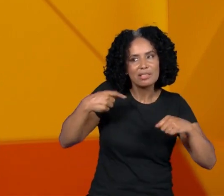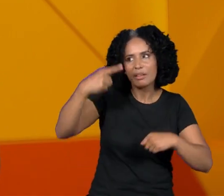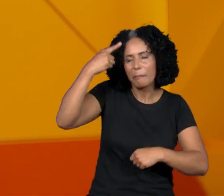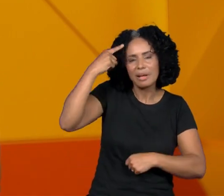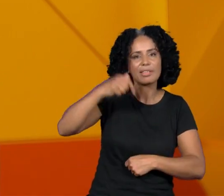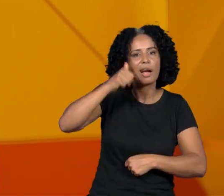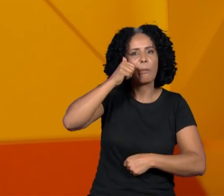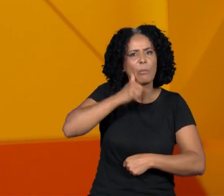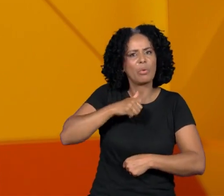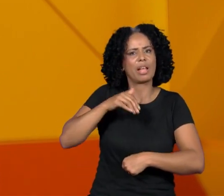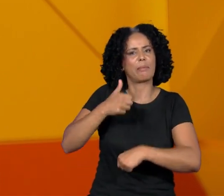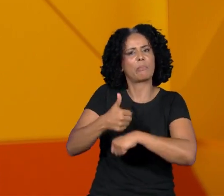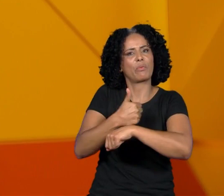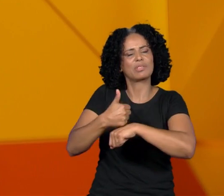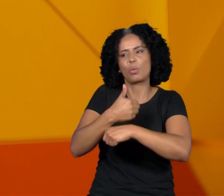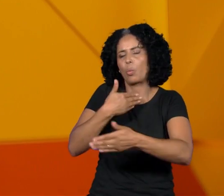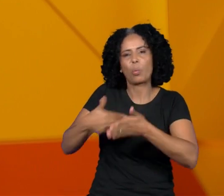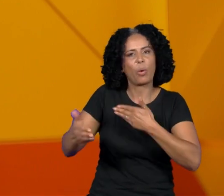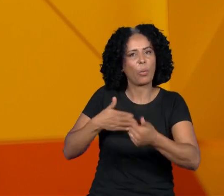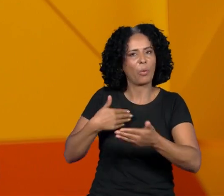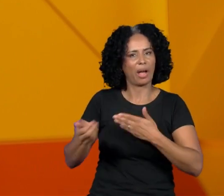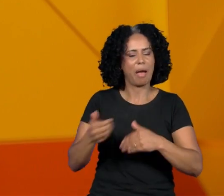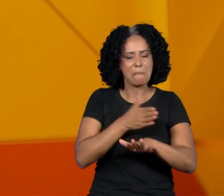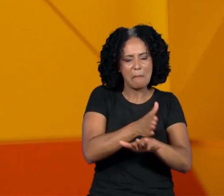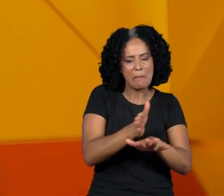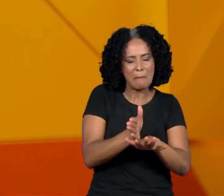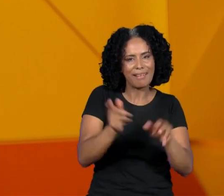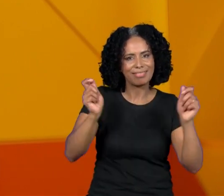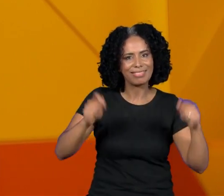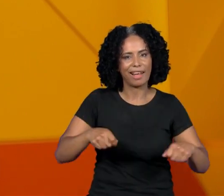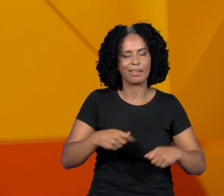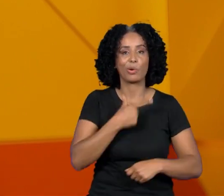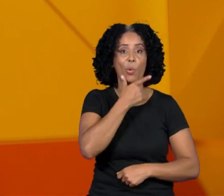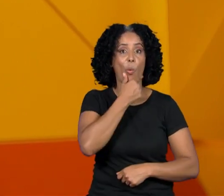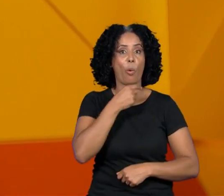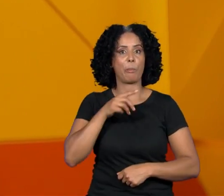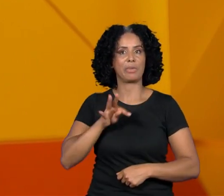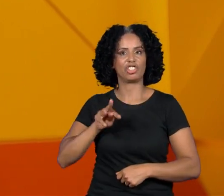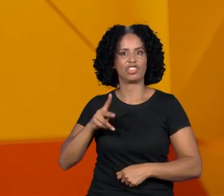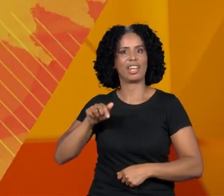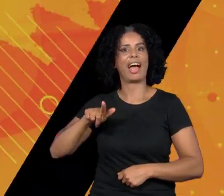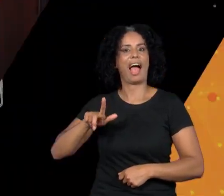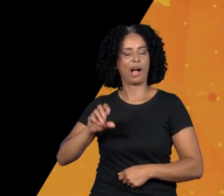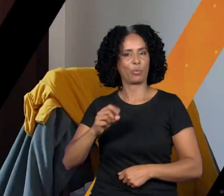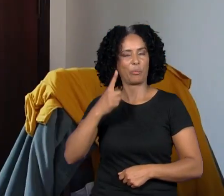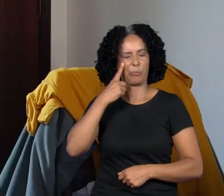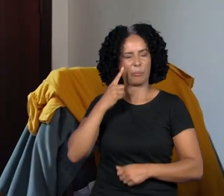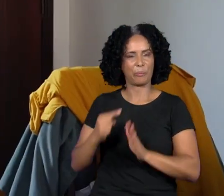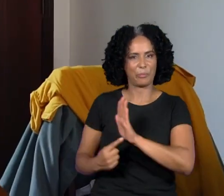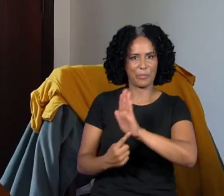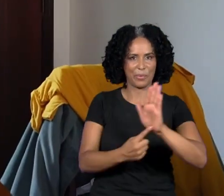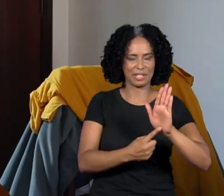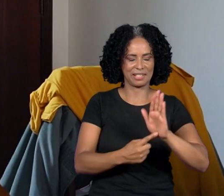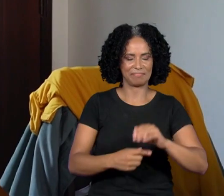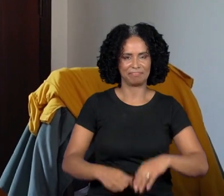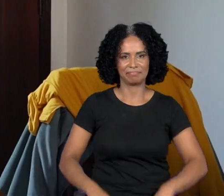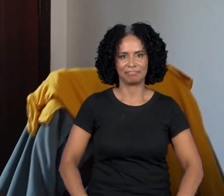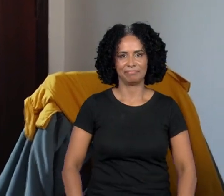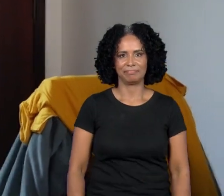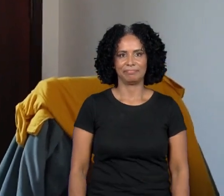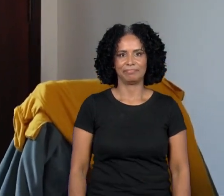O Thiago Raca, que é conhecido na internet como homem diarista, está fazendo parte dele.